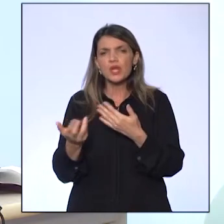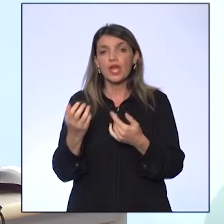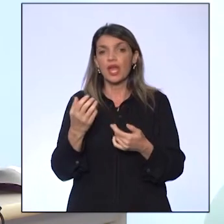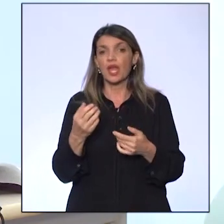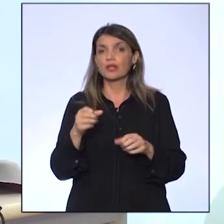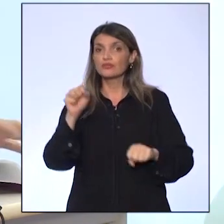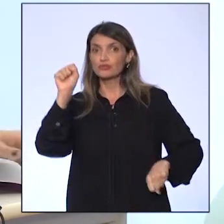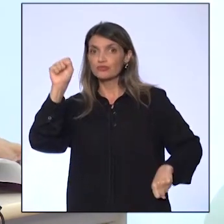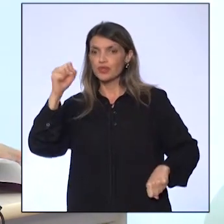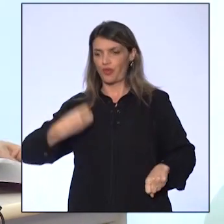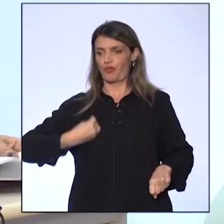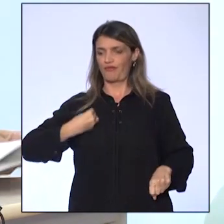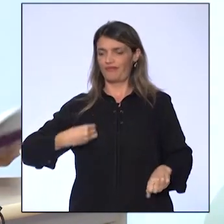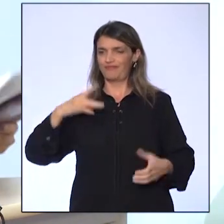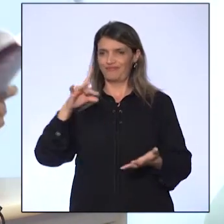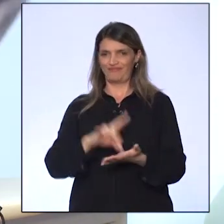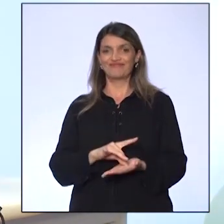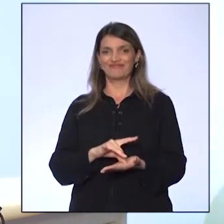um exemplo.